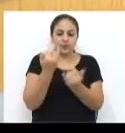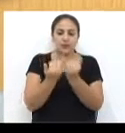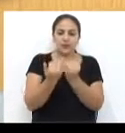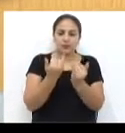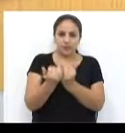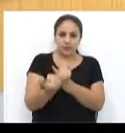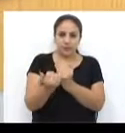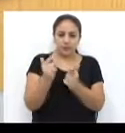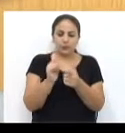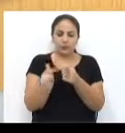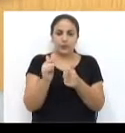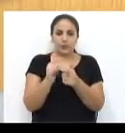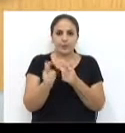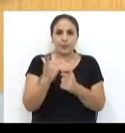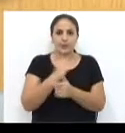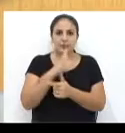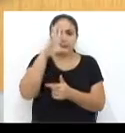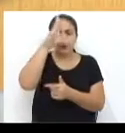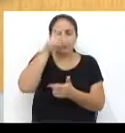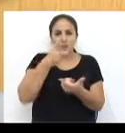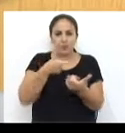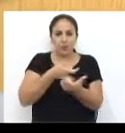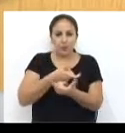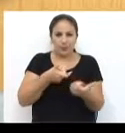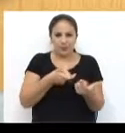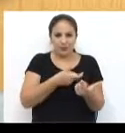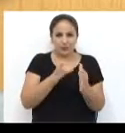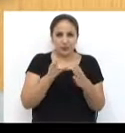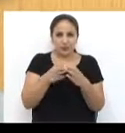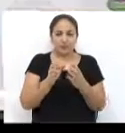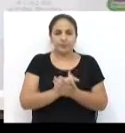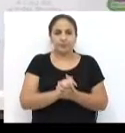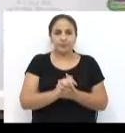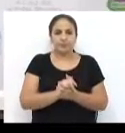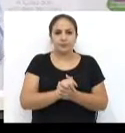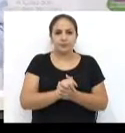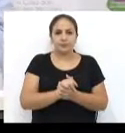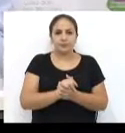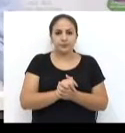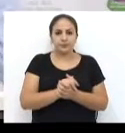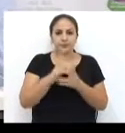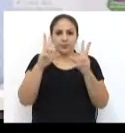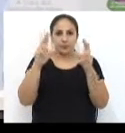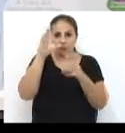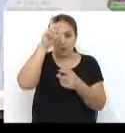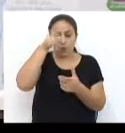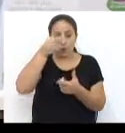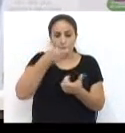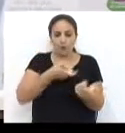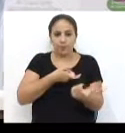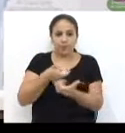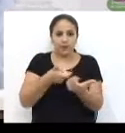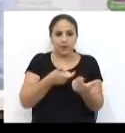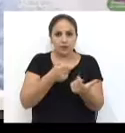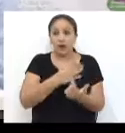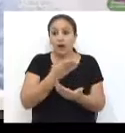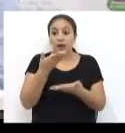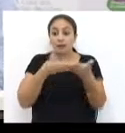deu como exemplo o problema enfrentado pelo Corpo de Bombeiros. O Corpo de Bombeiros, vou citar aqui de